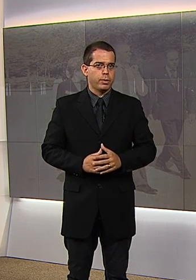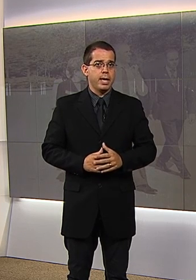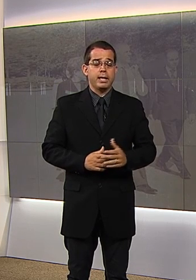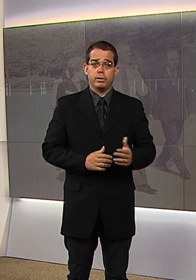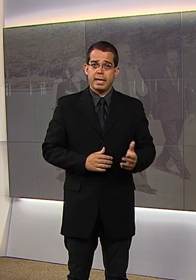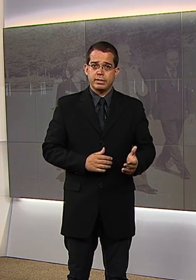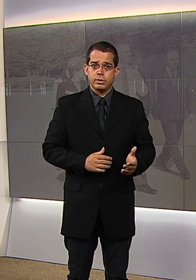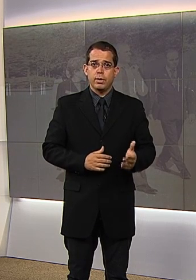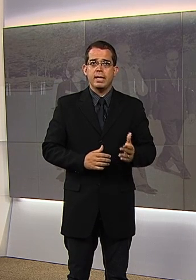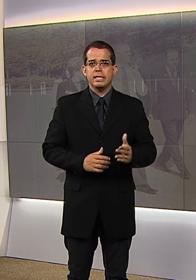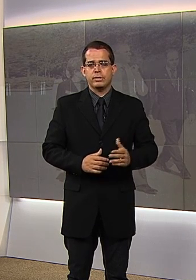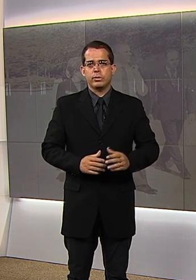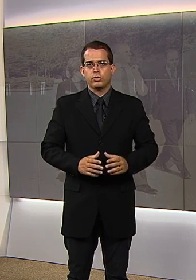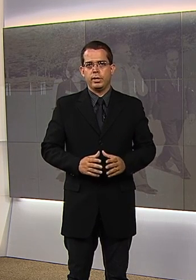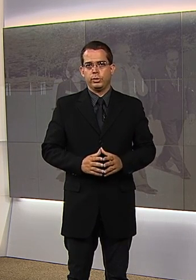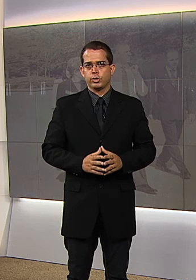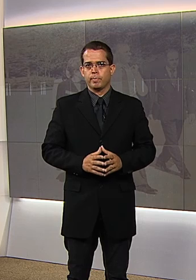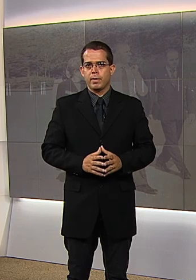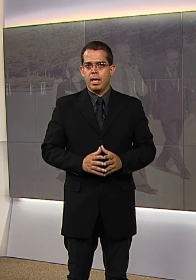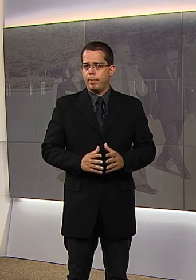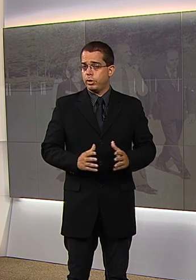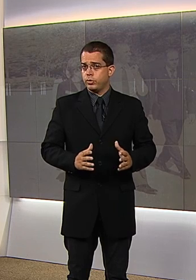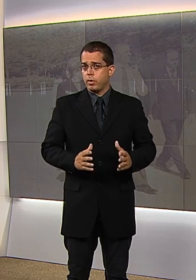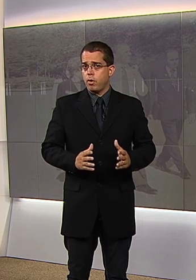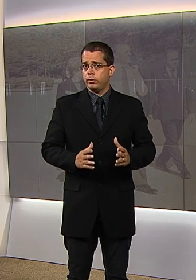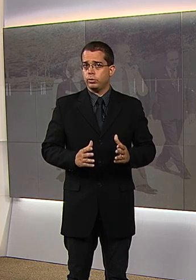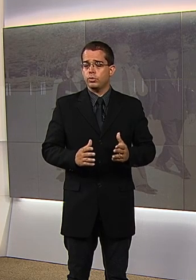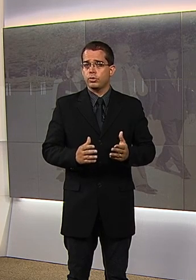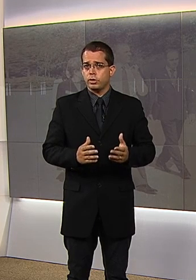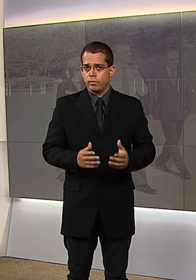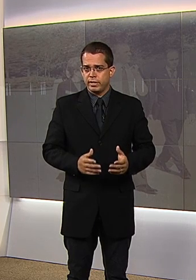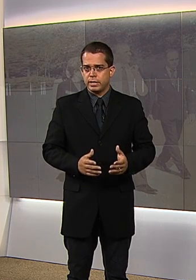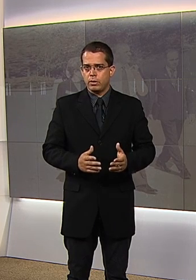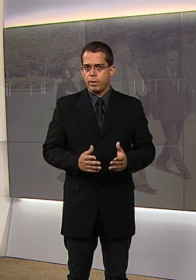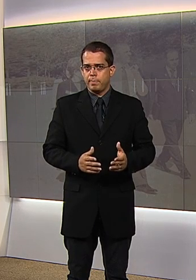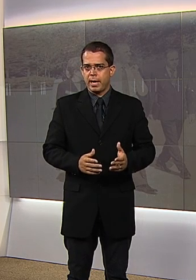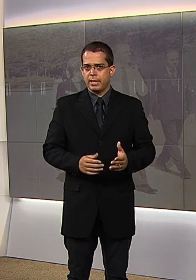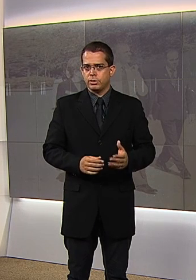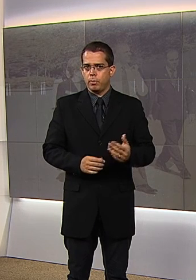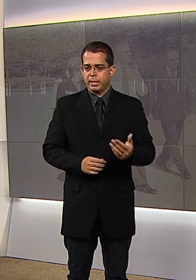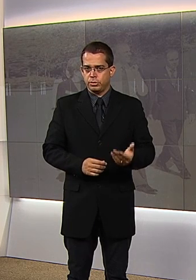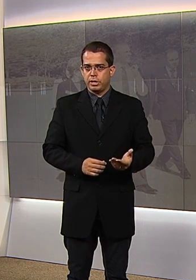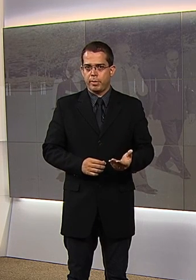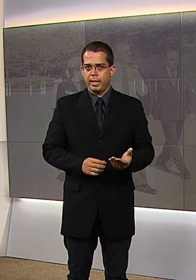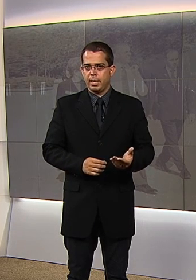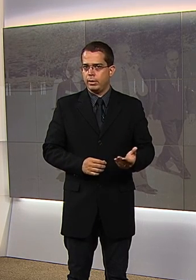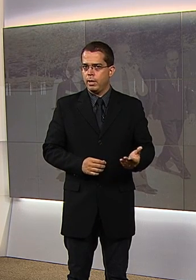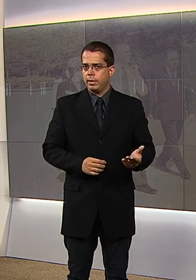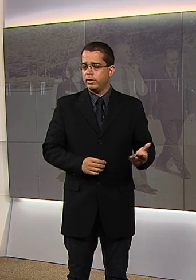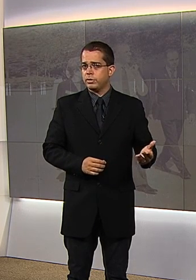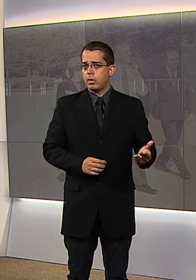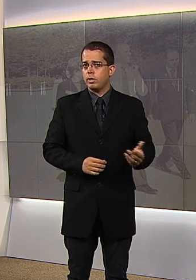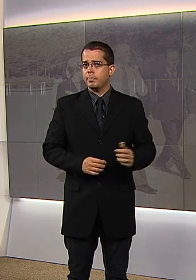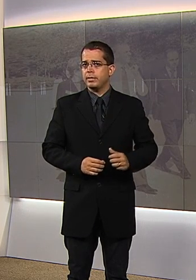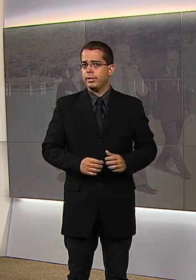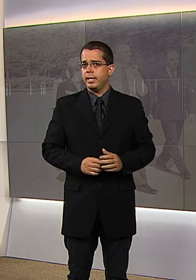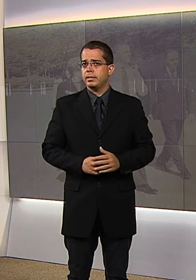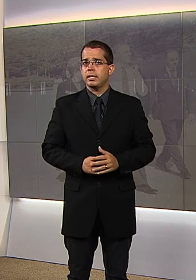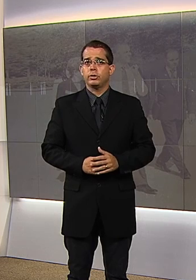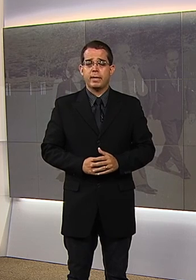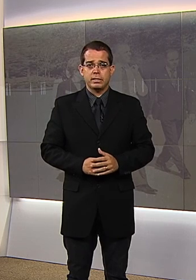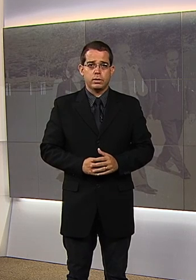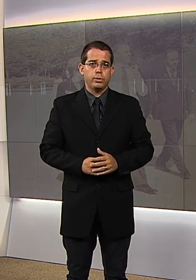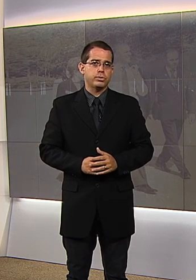político entre brasil e estados unidos após o encontro os dois conversaram com a imprensa o presidente americano destacou as parcerias